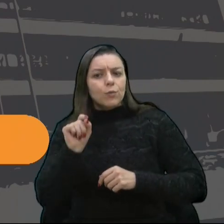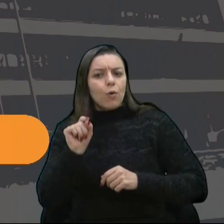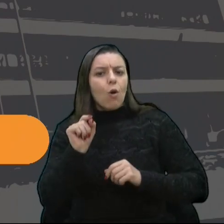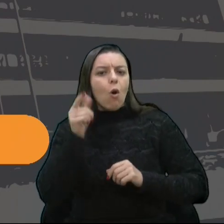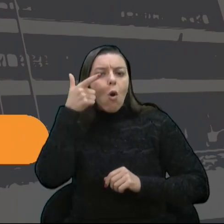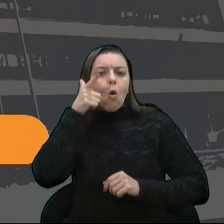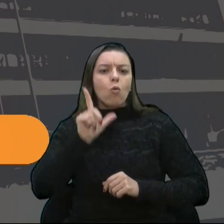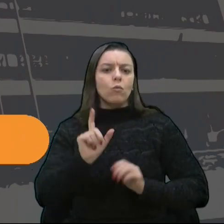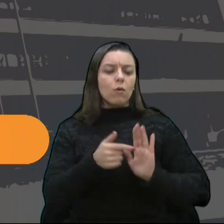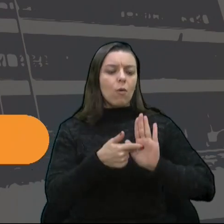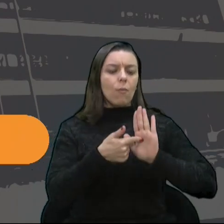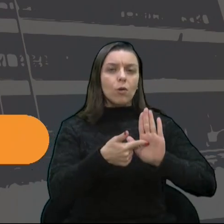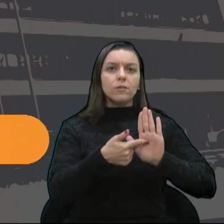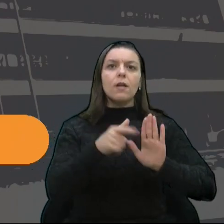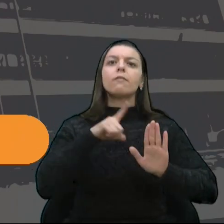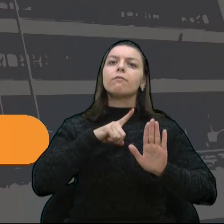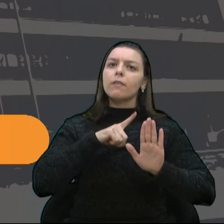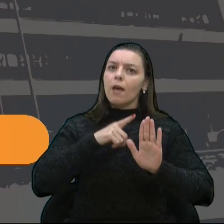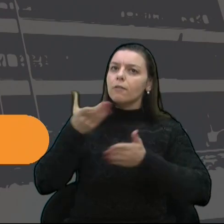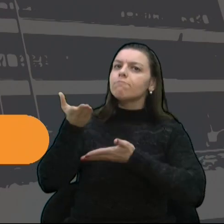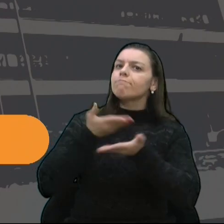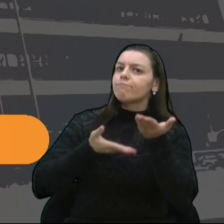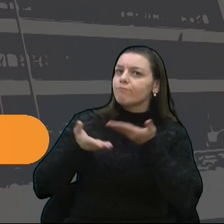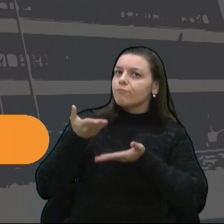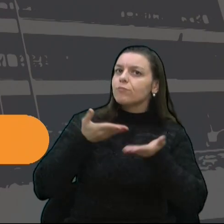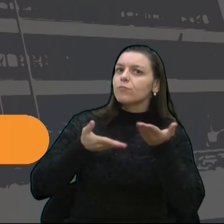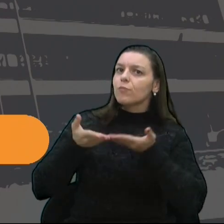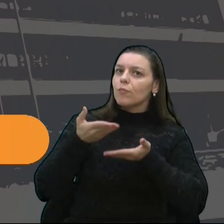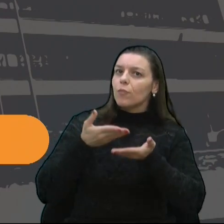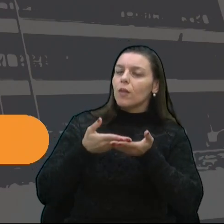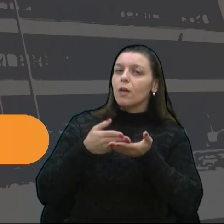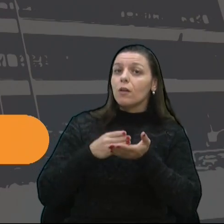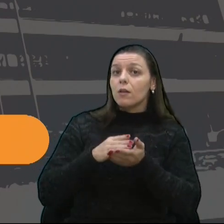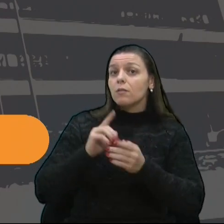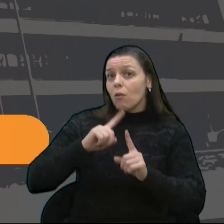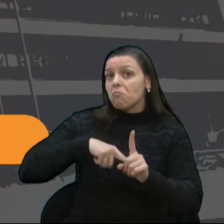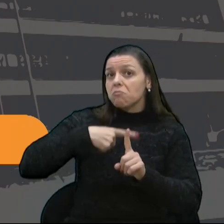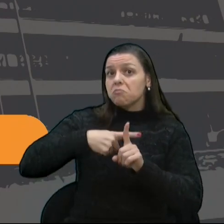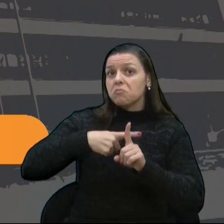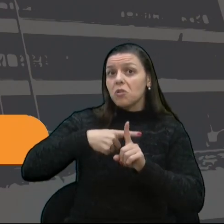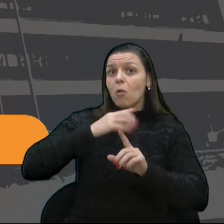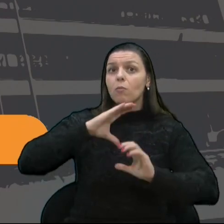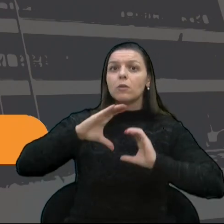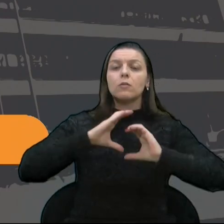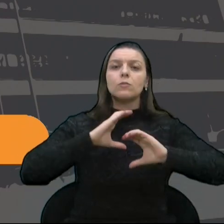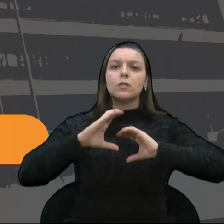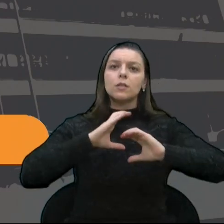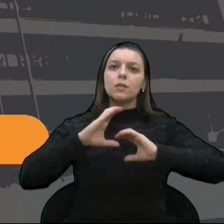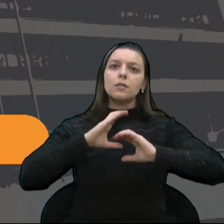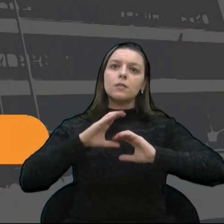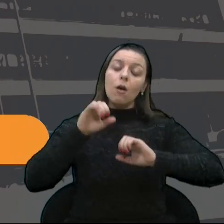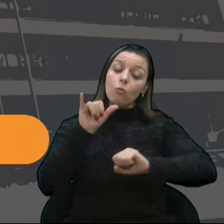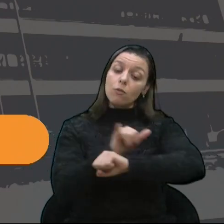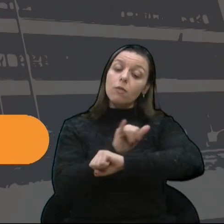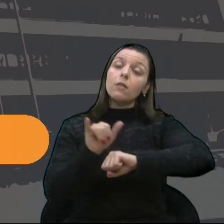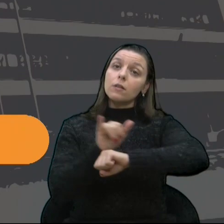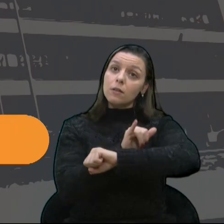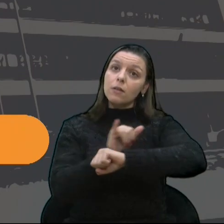que mantém esse vínculo e soma, né, a sua comunicação, as suas